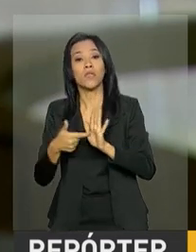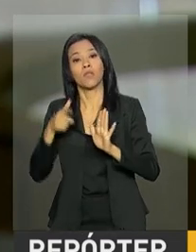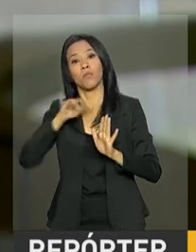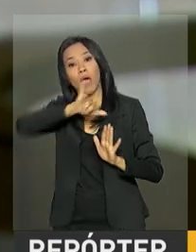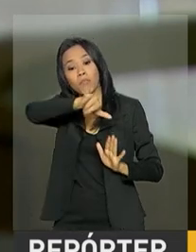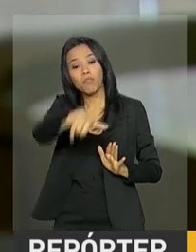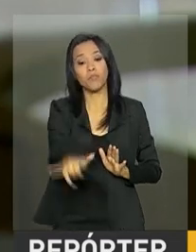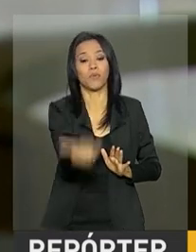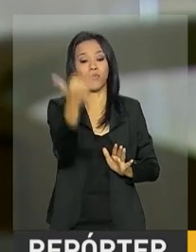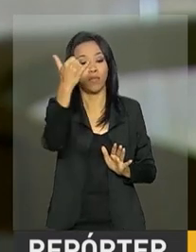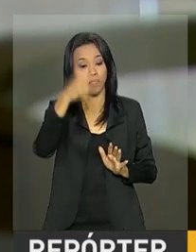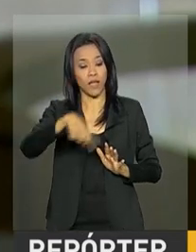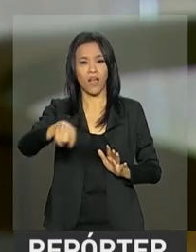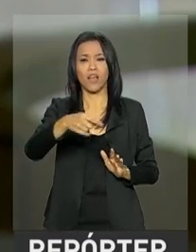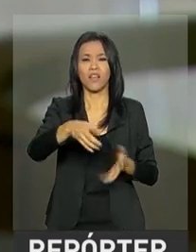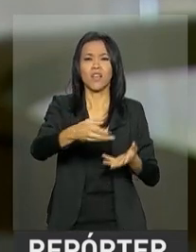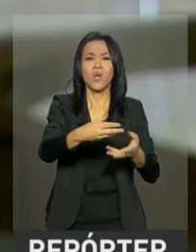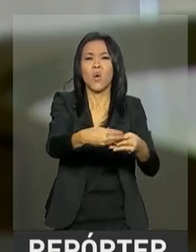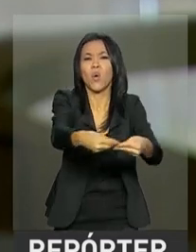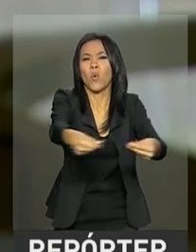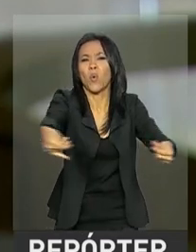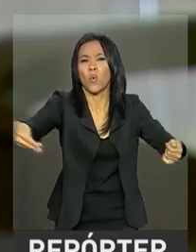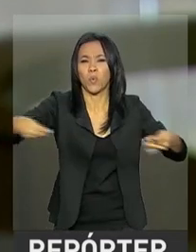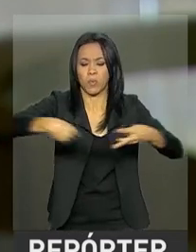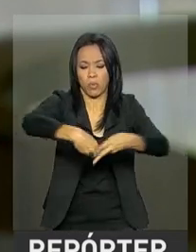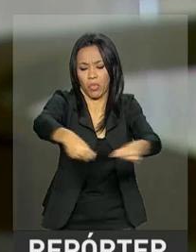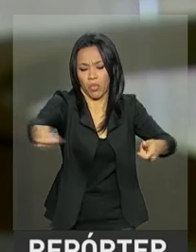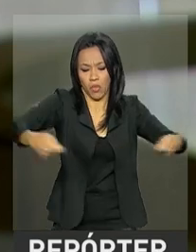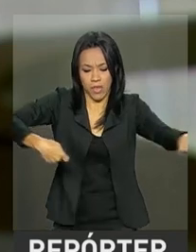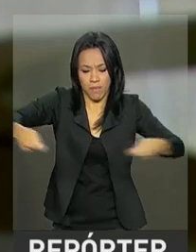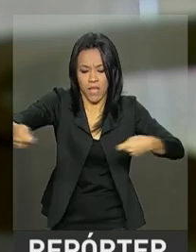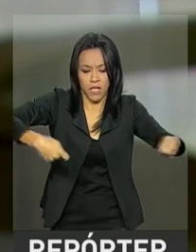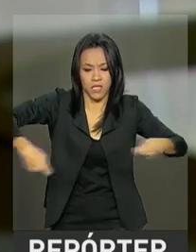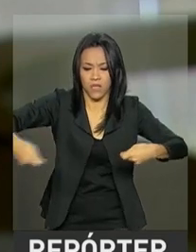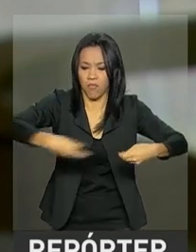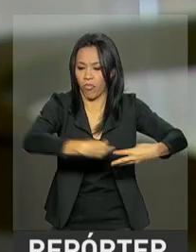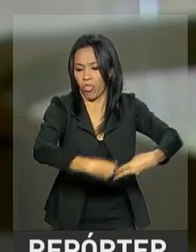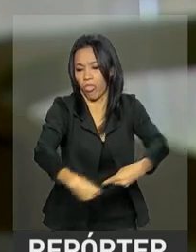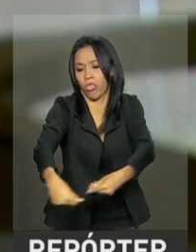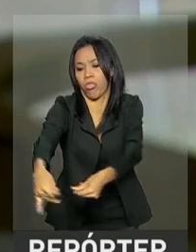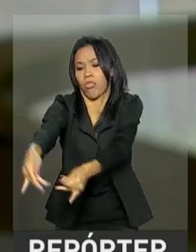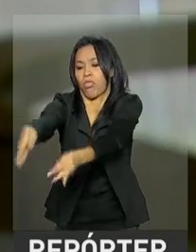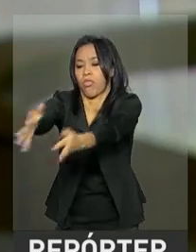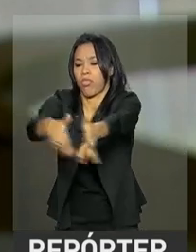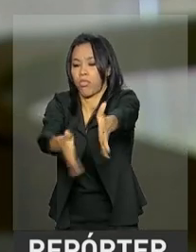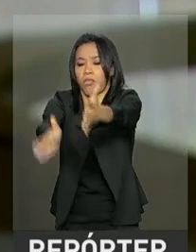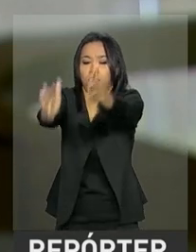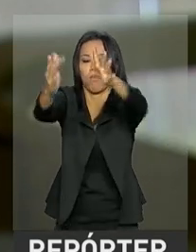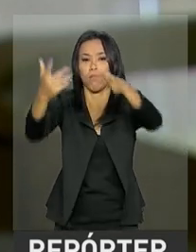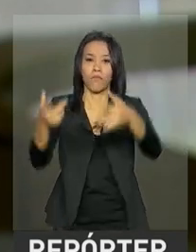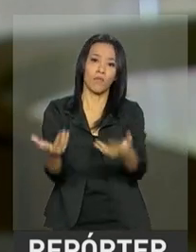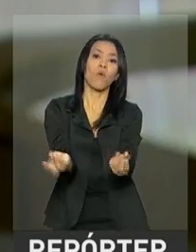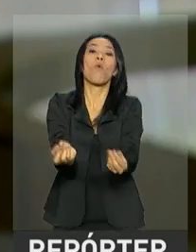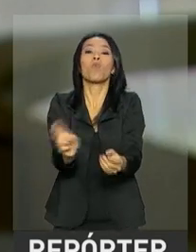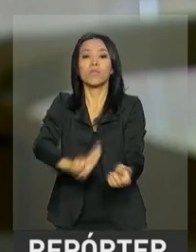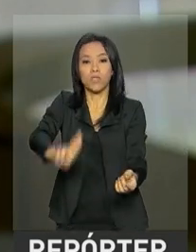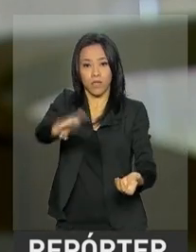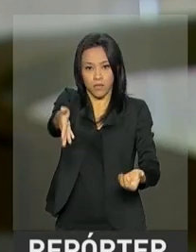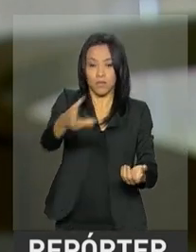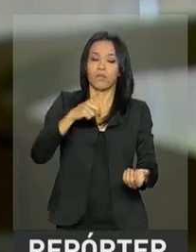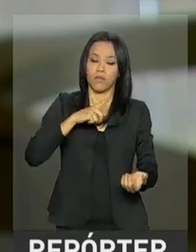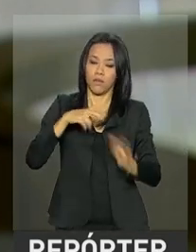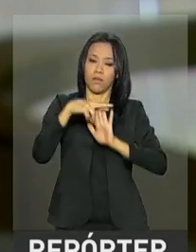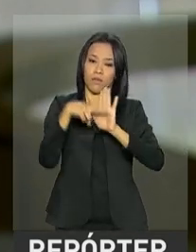de rejeitos e resíduos de mineração que atualmente não acontece diminuindo assim os passivos ambientais também passa a ser